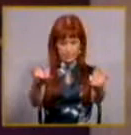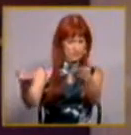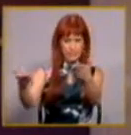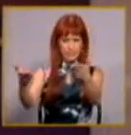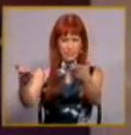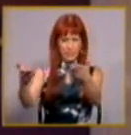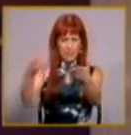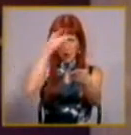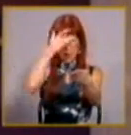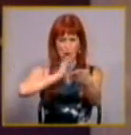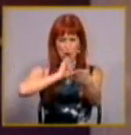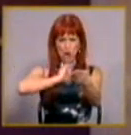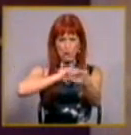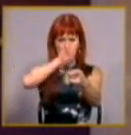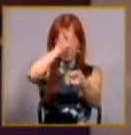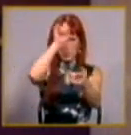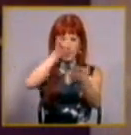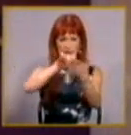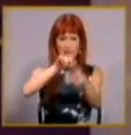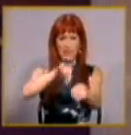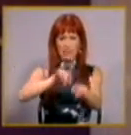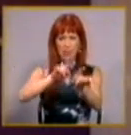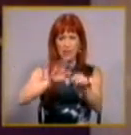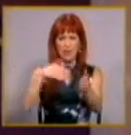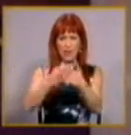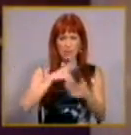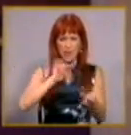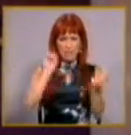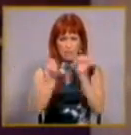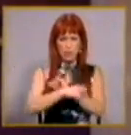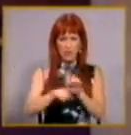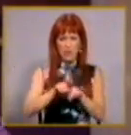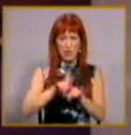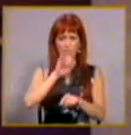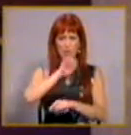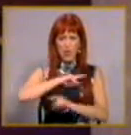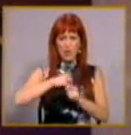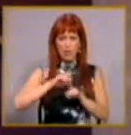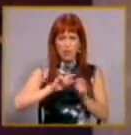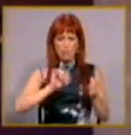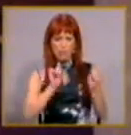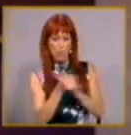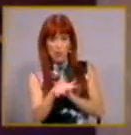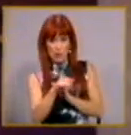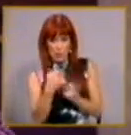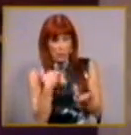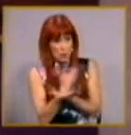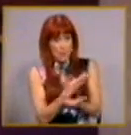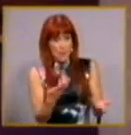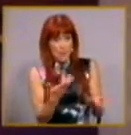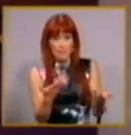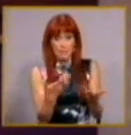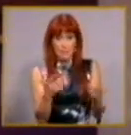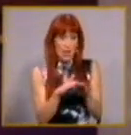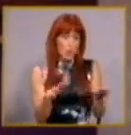na nossa perspectiva, a questão central neste momento para que o país mude e para que possamos ter uma inversão na situação em que hoje nos encontramos, quer